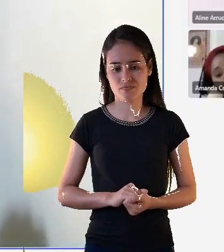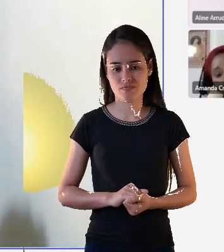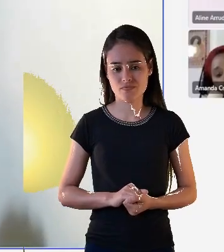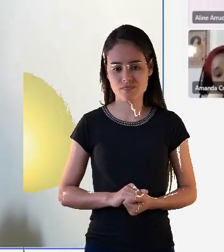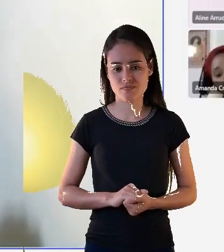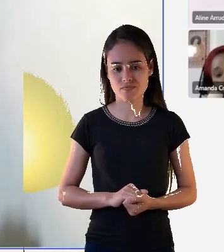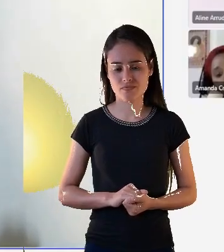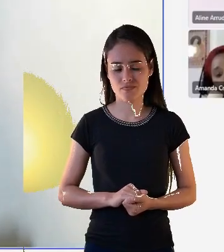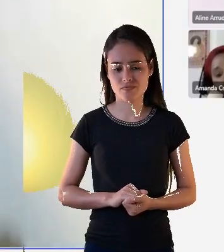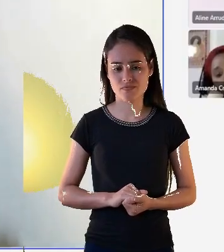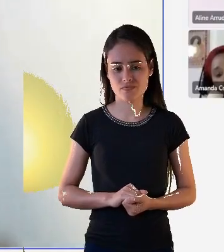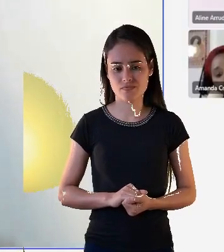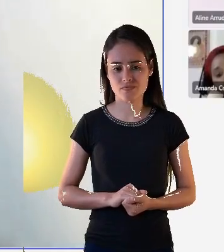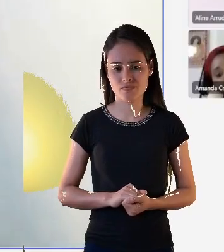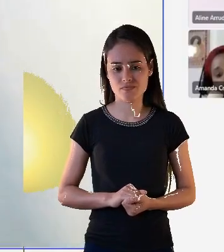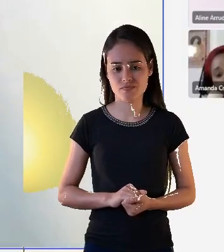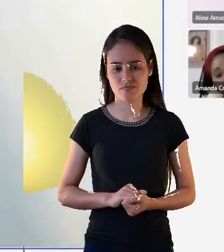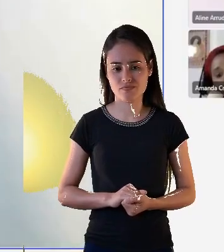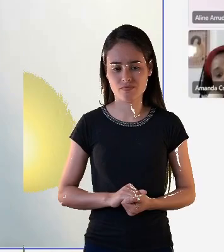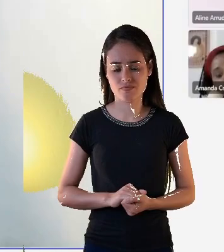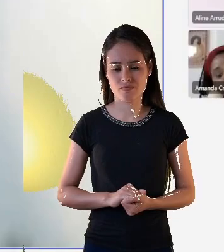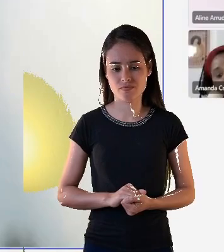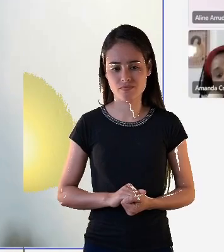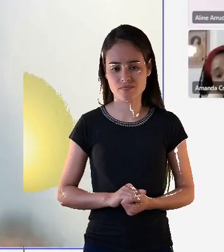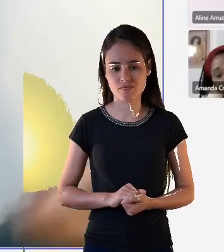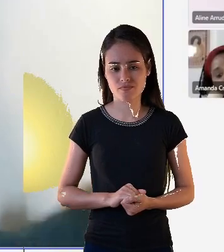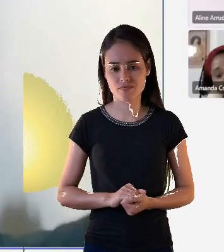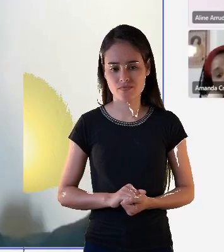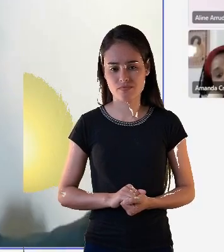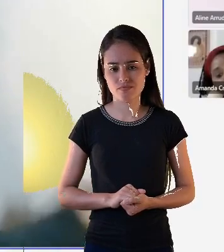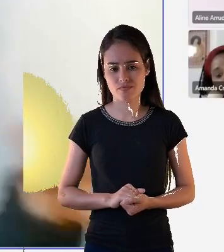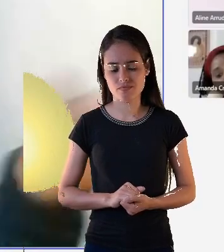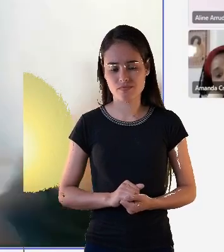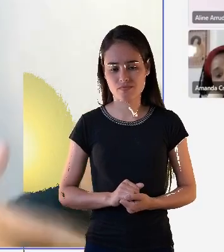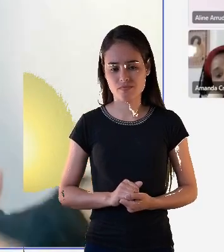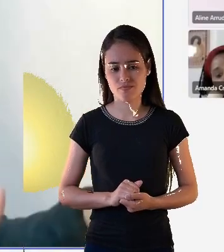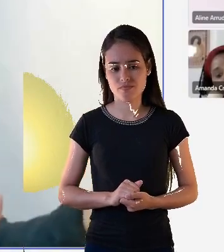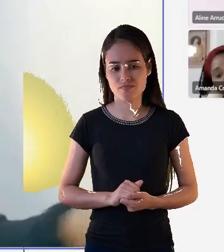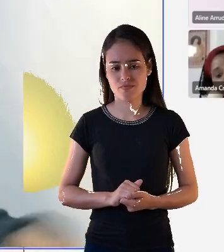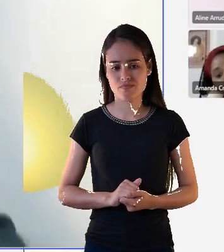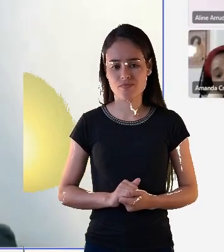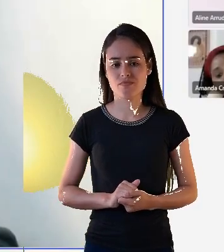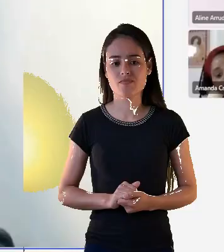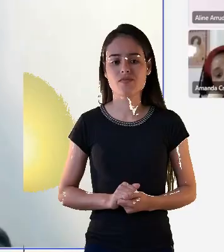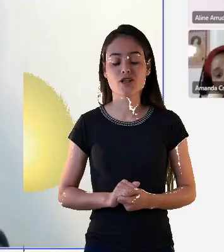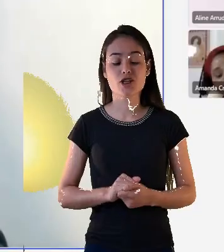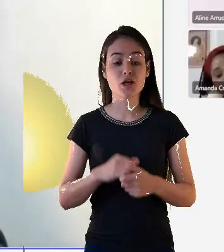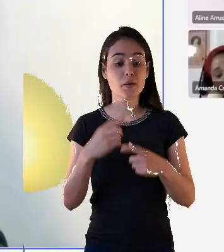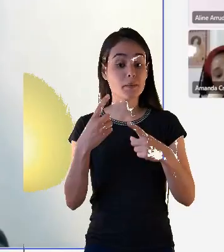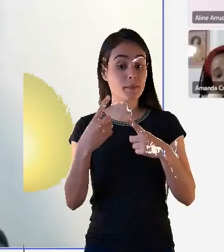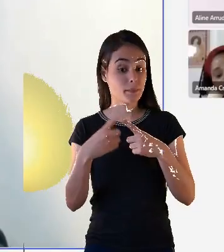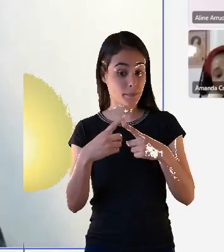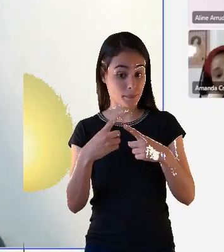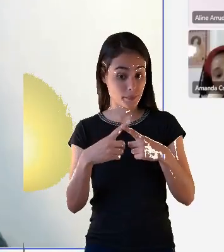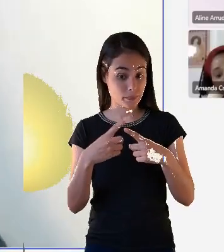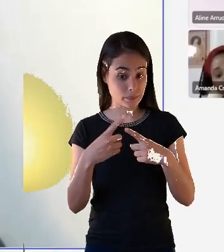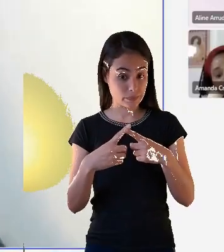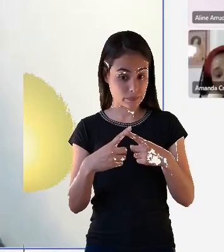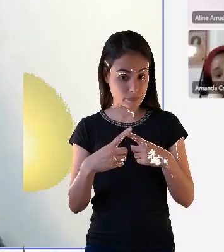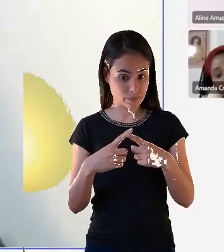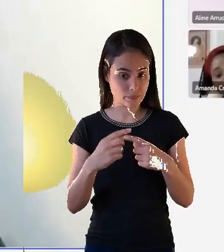militares entravam, eram soldados, cabos, sargentos, eram demitidos, não podiam progredir na carreira. E